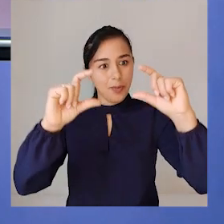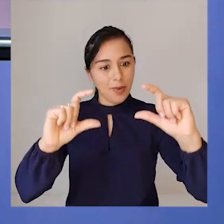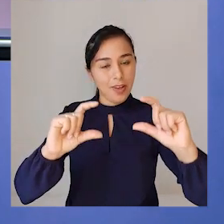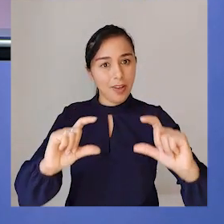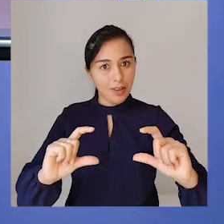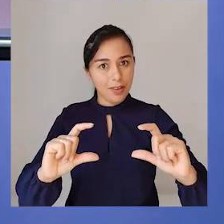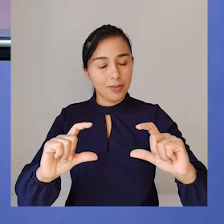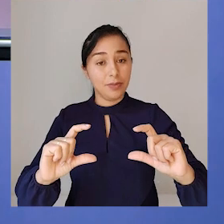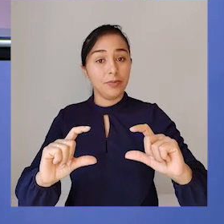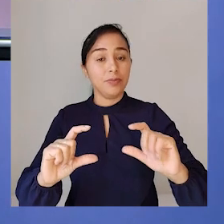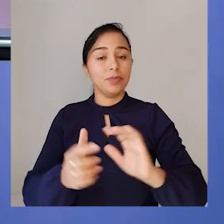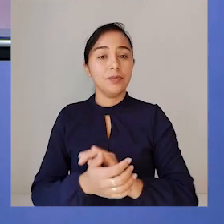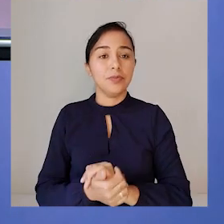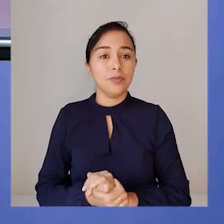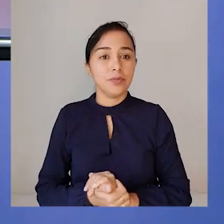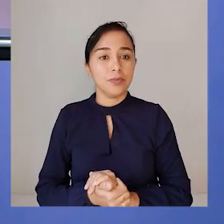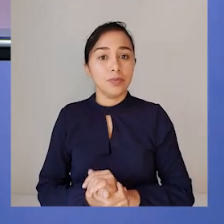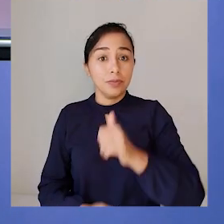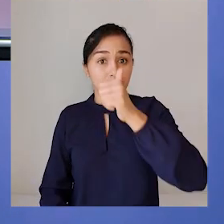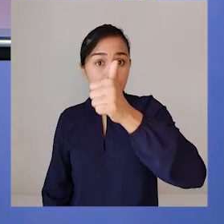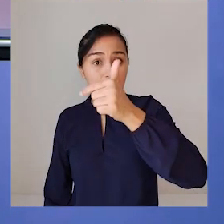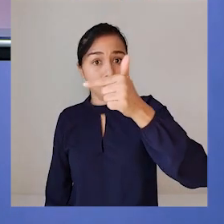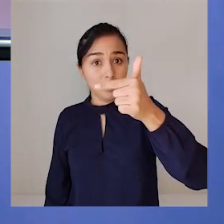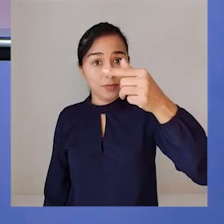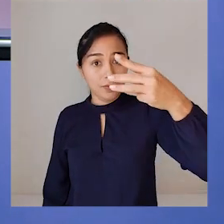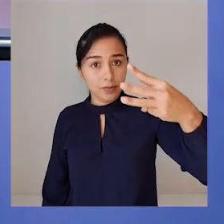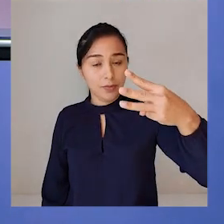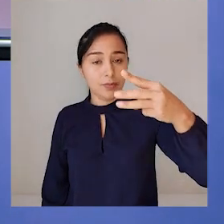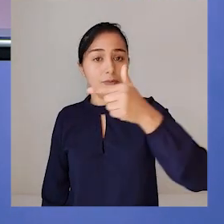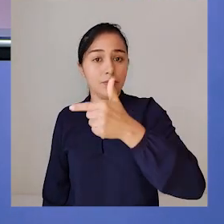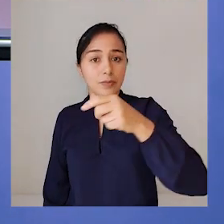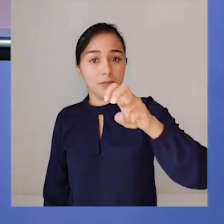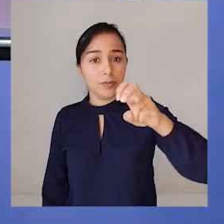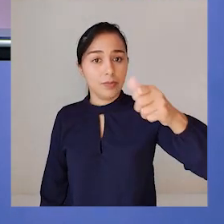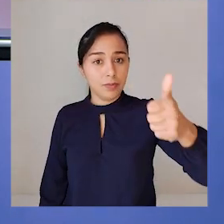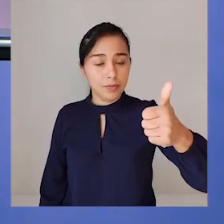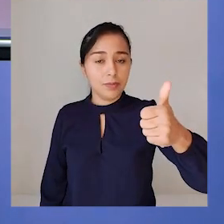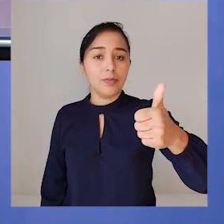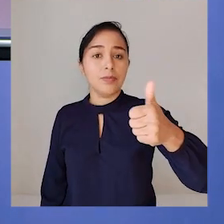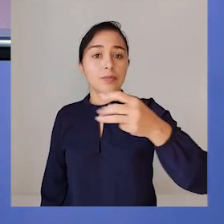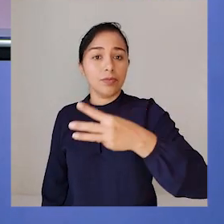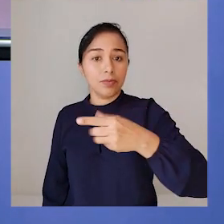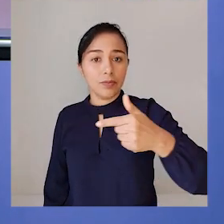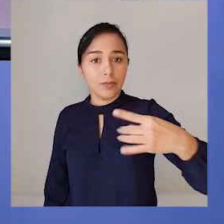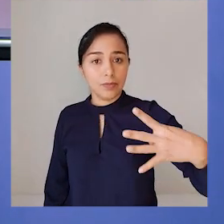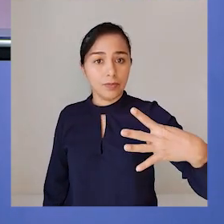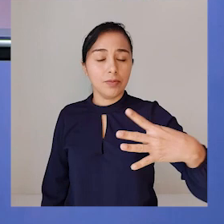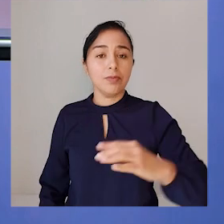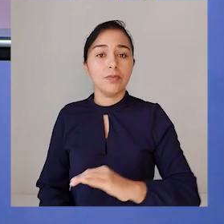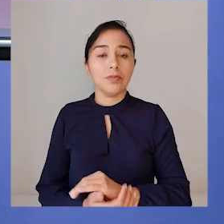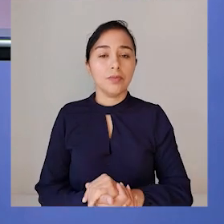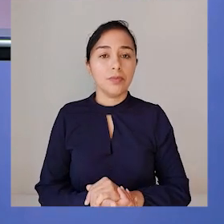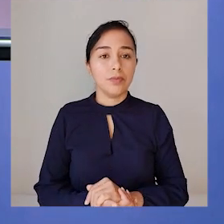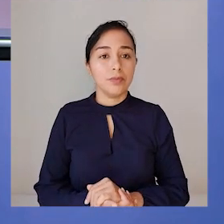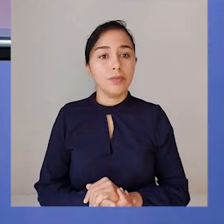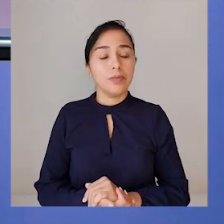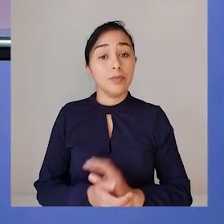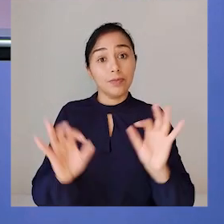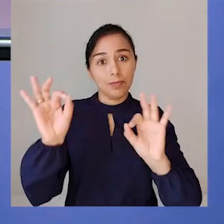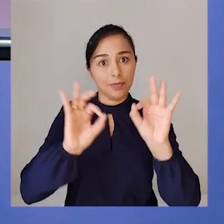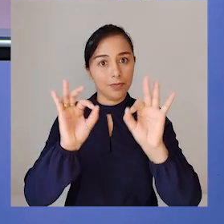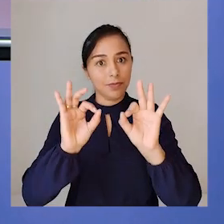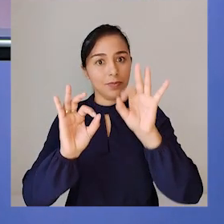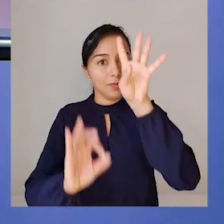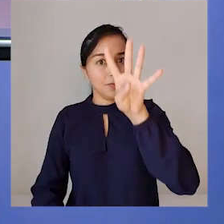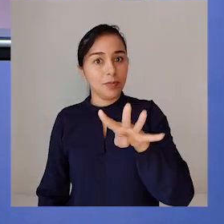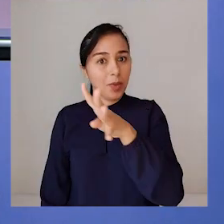123, 251, 324. Vamos seguir o mesmo princípio, levando para o quadro de ordens